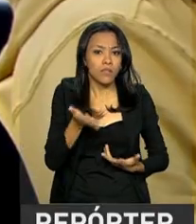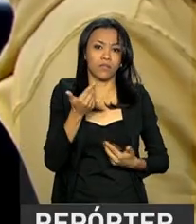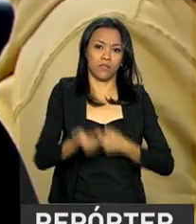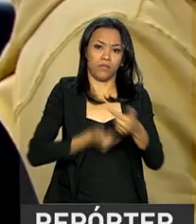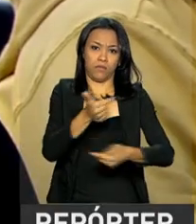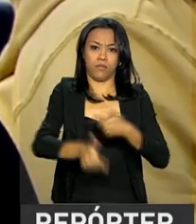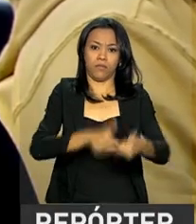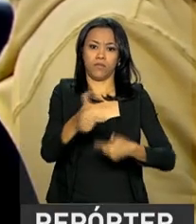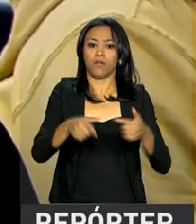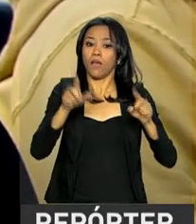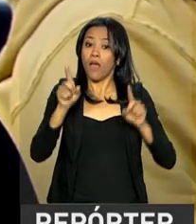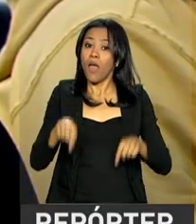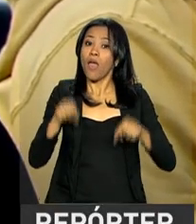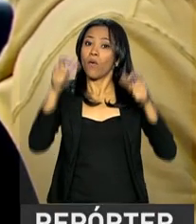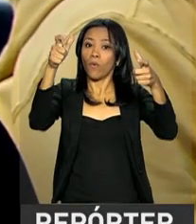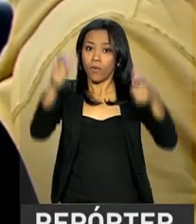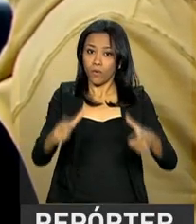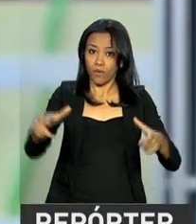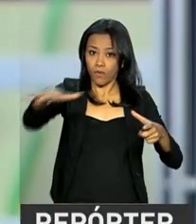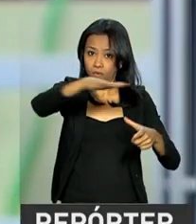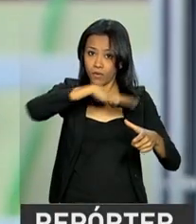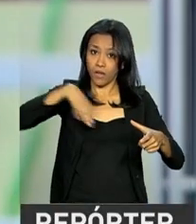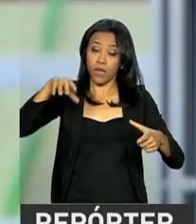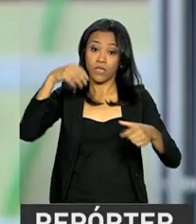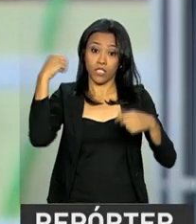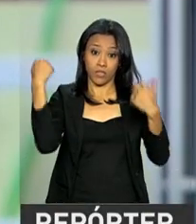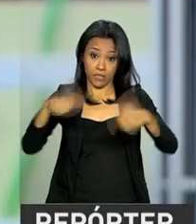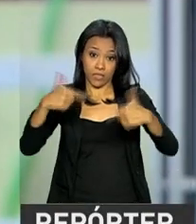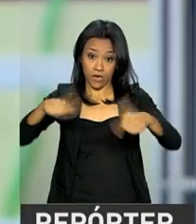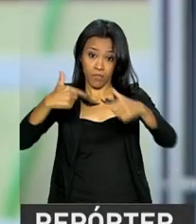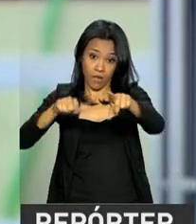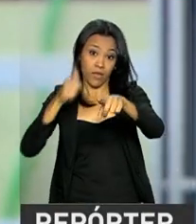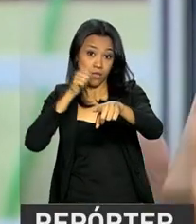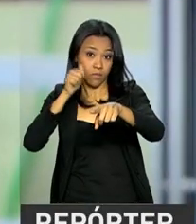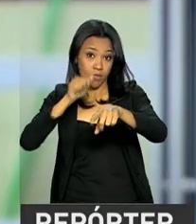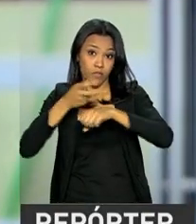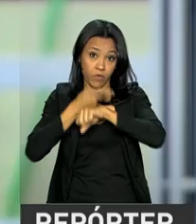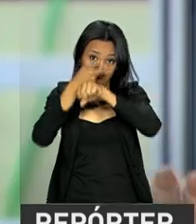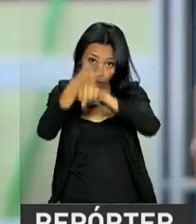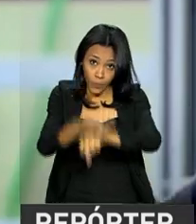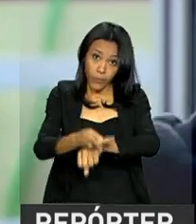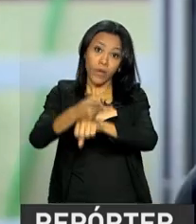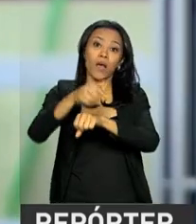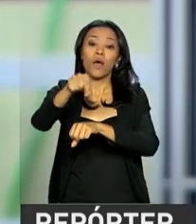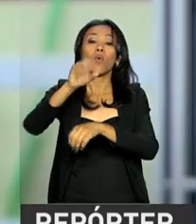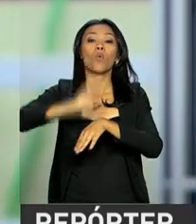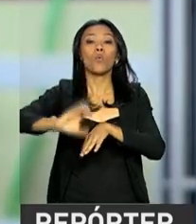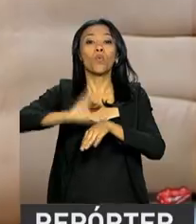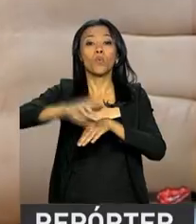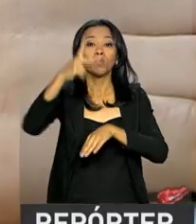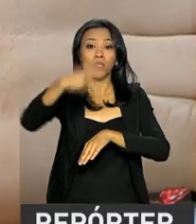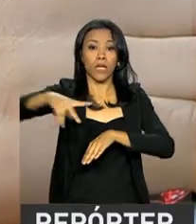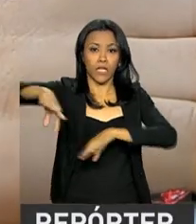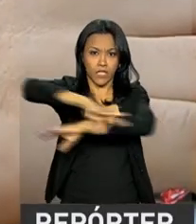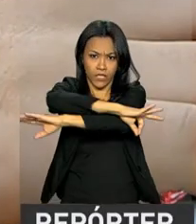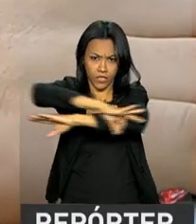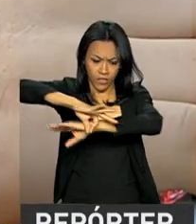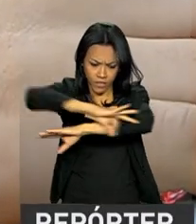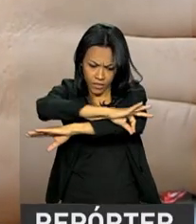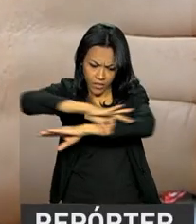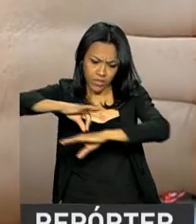É justamente um lugar no mercado de trabalho que a estudante Isadora Rocha veio buscar com o curso de Engenharia e Controle